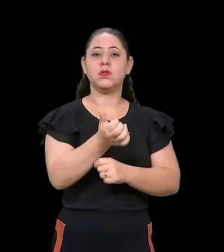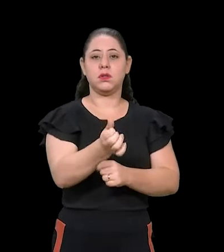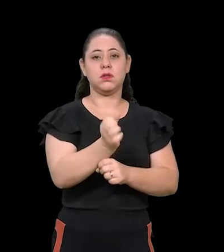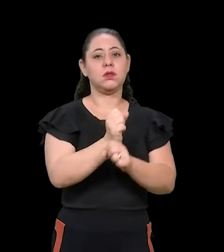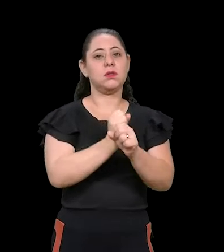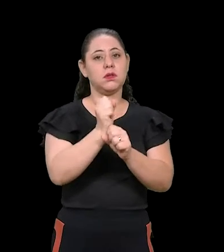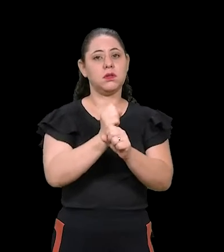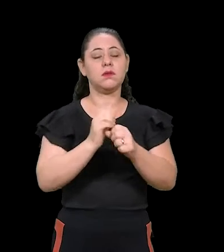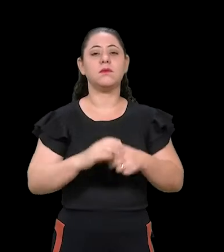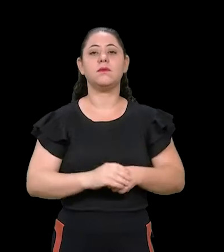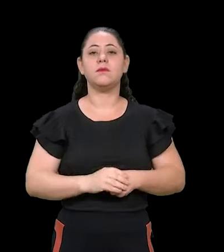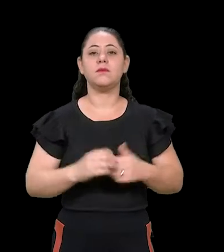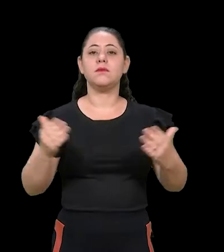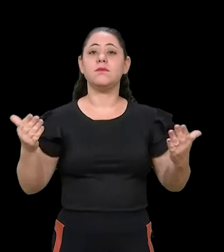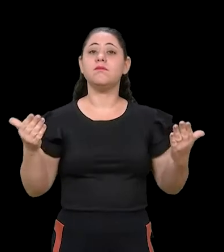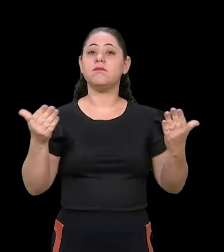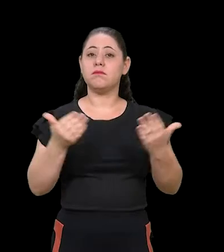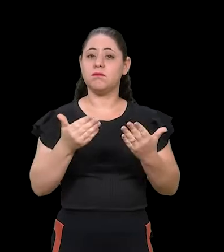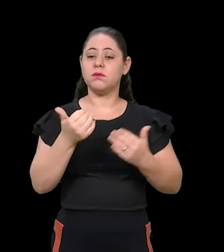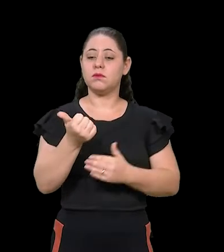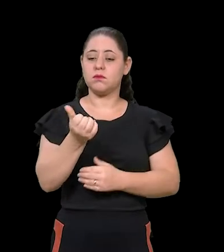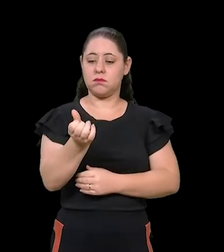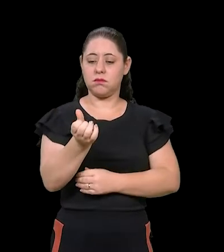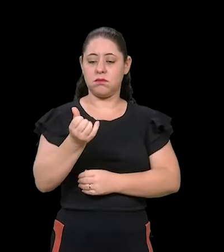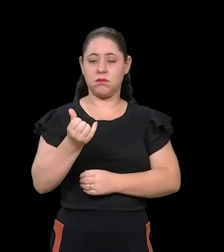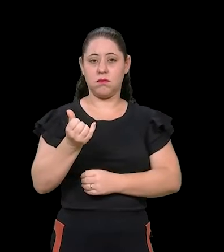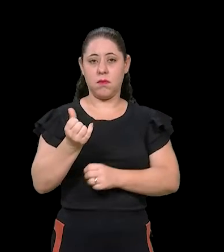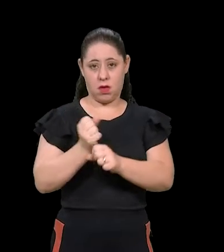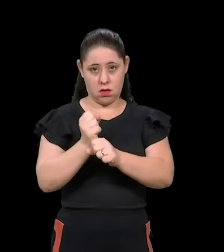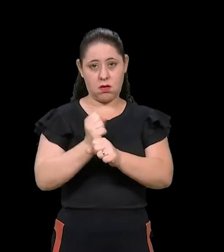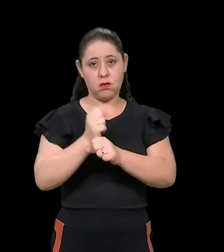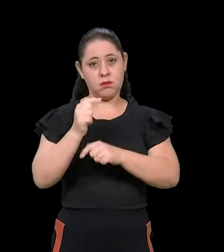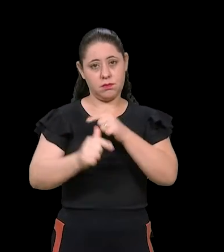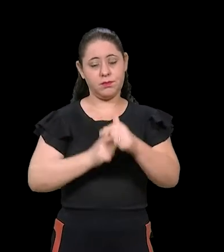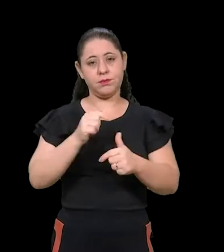estou com superintendente de 16 anos agora